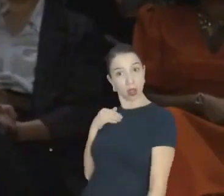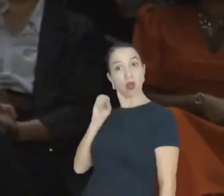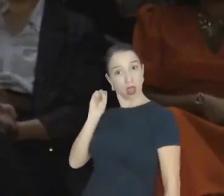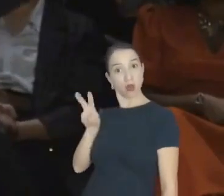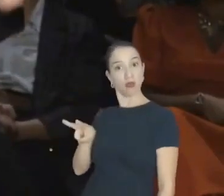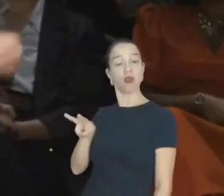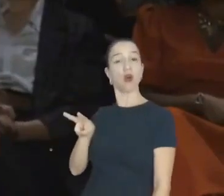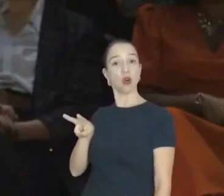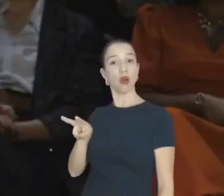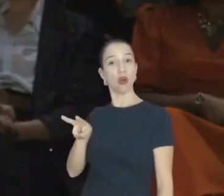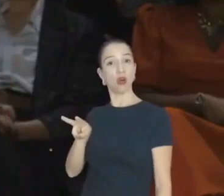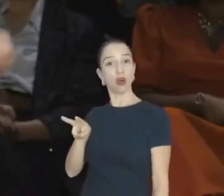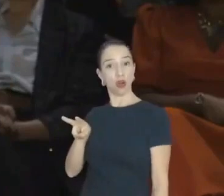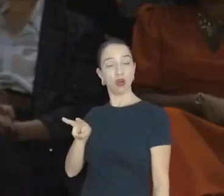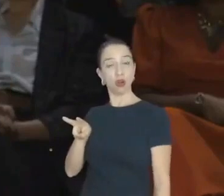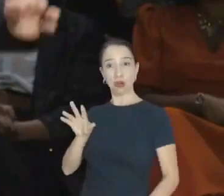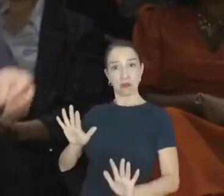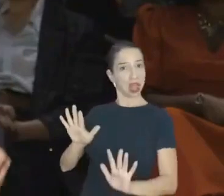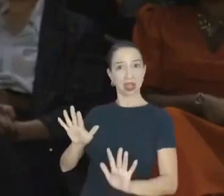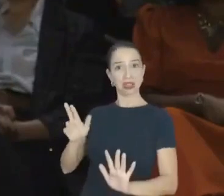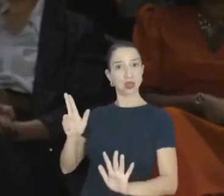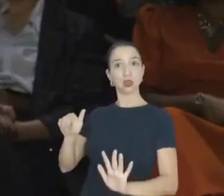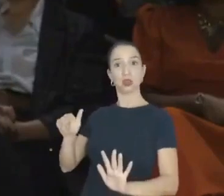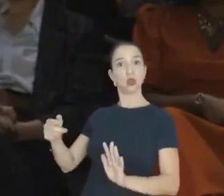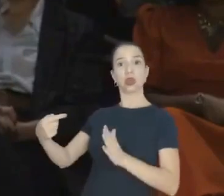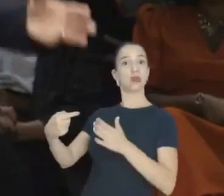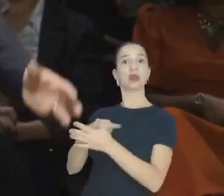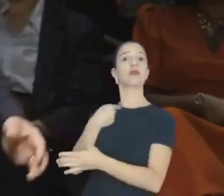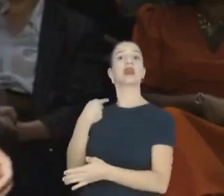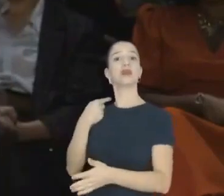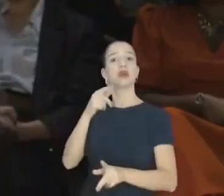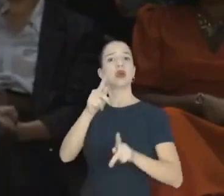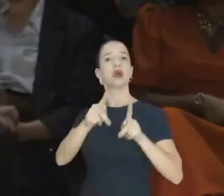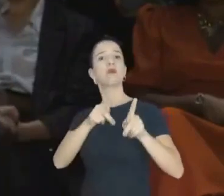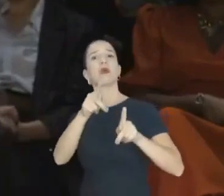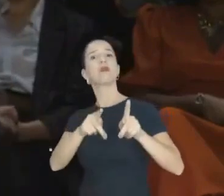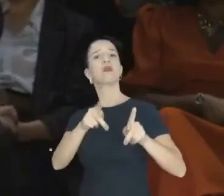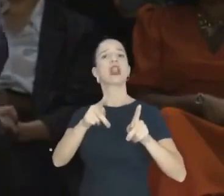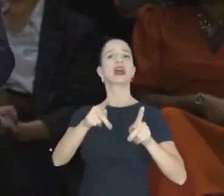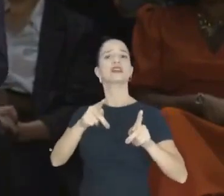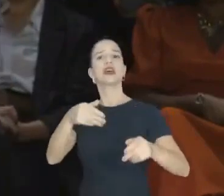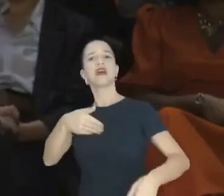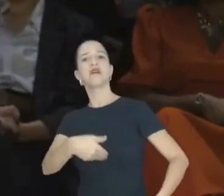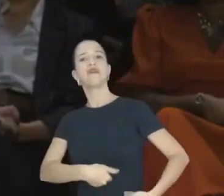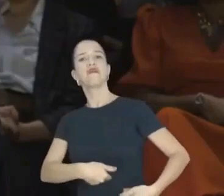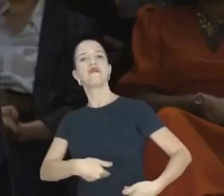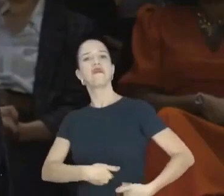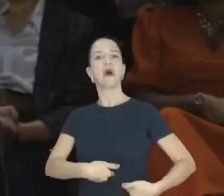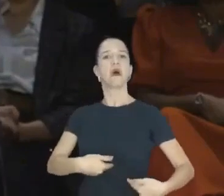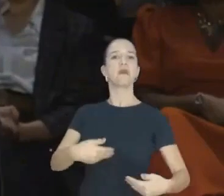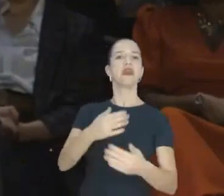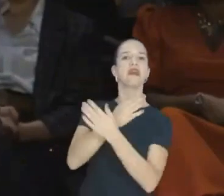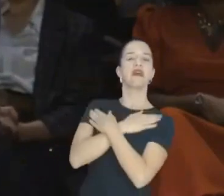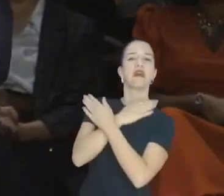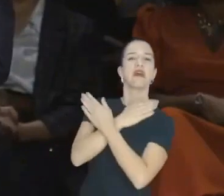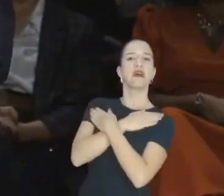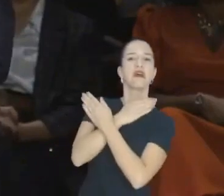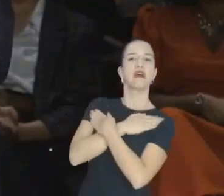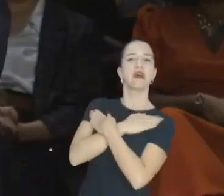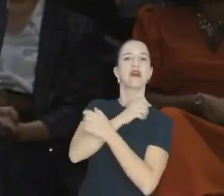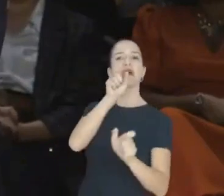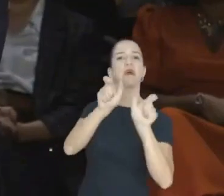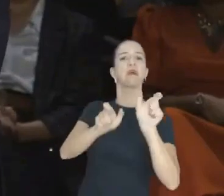Perguntaram para mim como é que tá o povo na rua como é que tá a fome como é que tá o desemprego como é que tá a pessoa Hospital